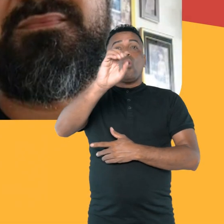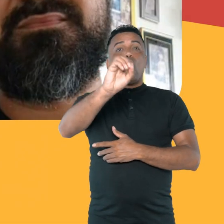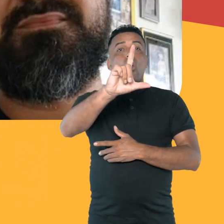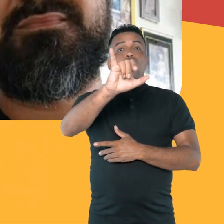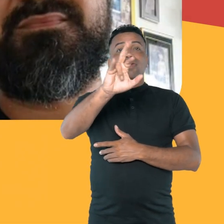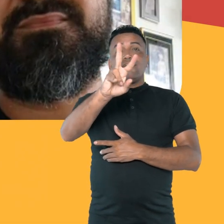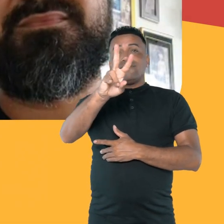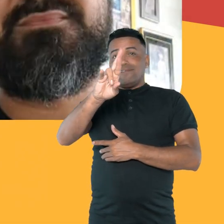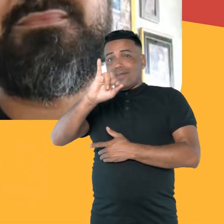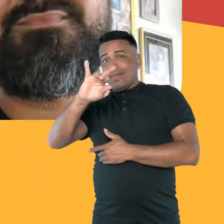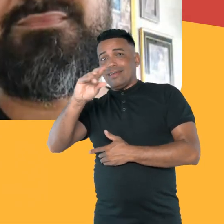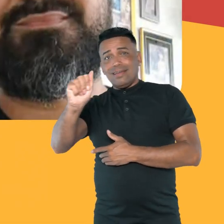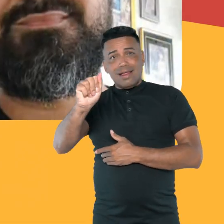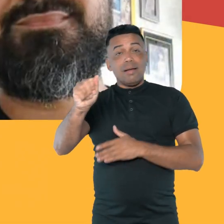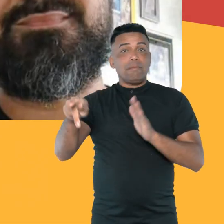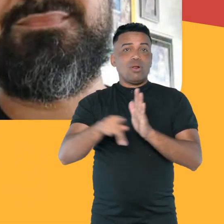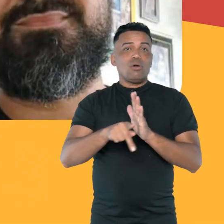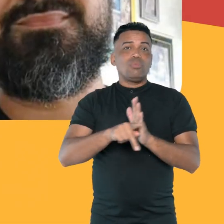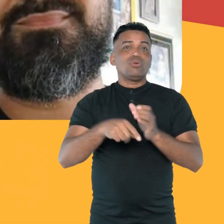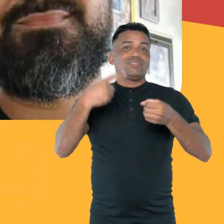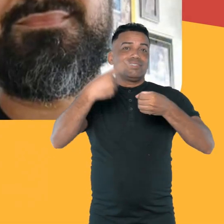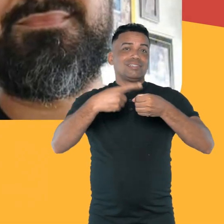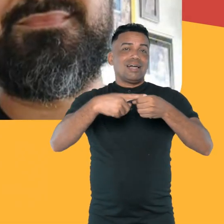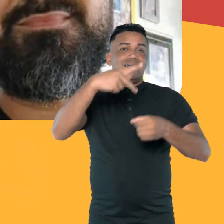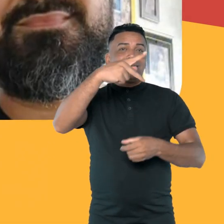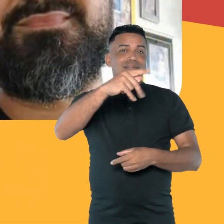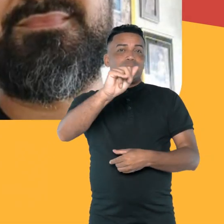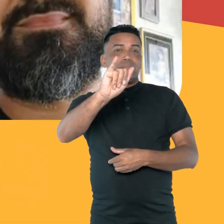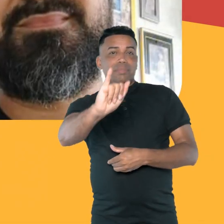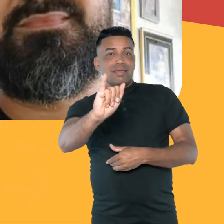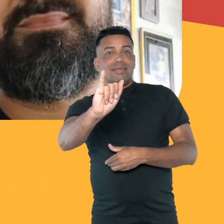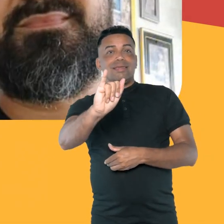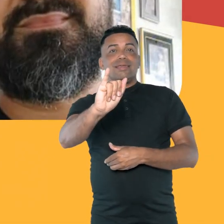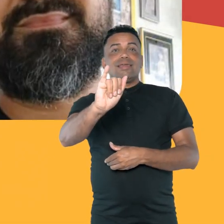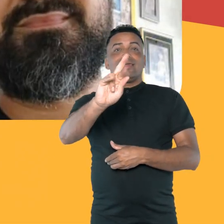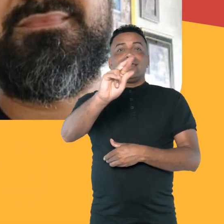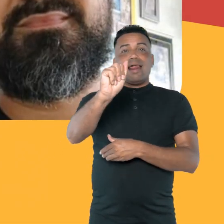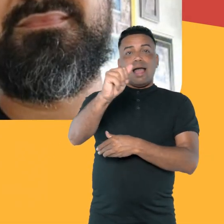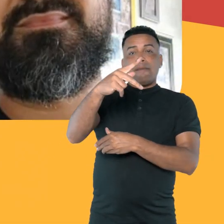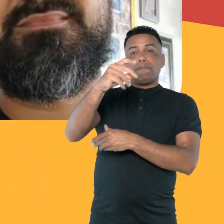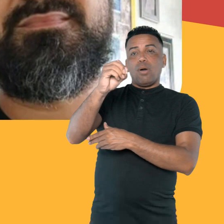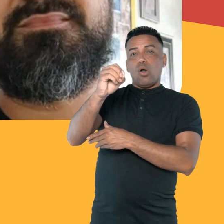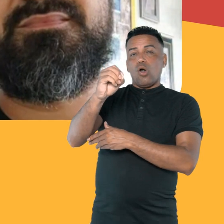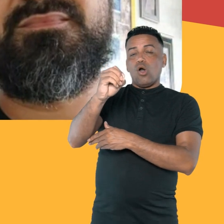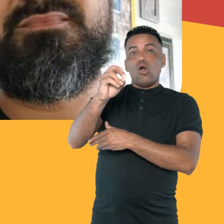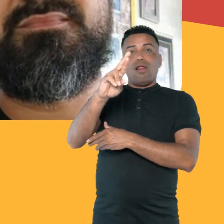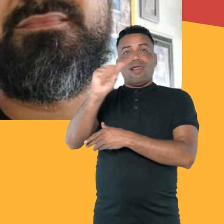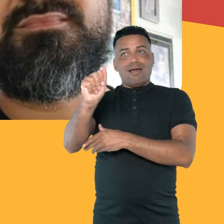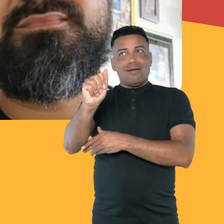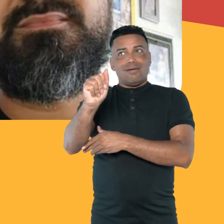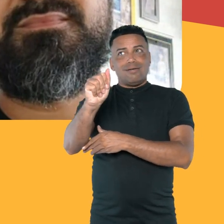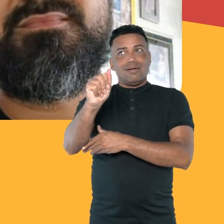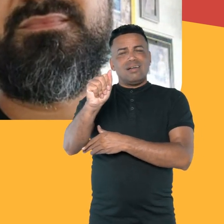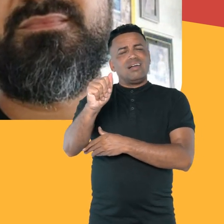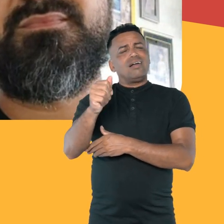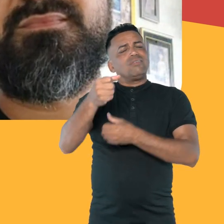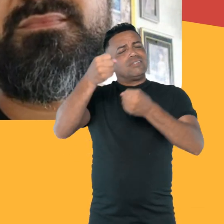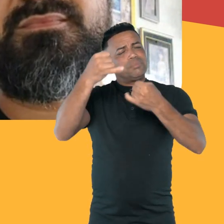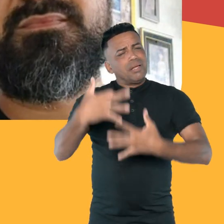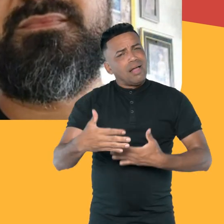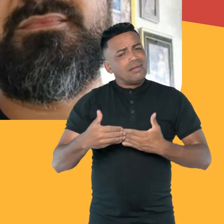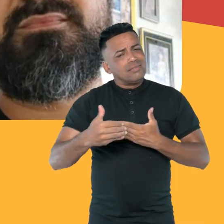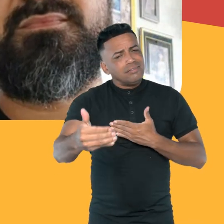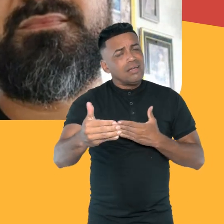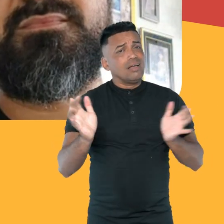sempre em Pirapora, né, no nosso norte de Minas. Eu também queria que você me falasse, Rafael, um pouco sobre essa iniciativa